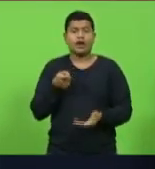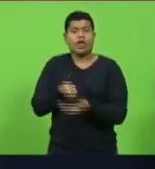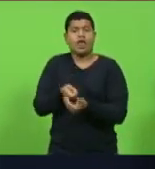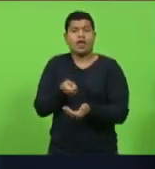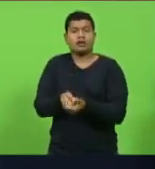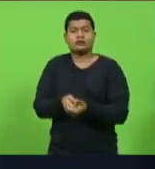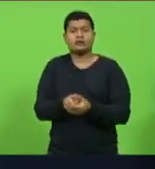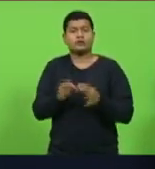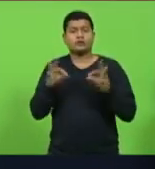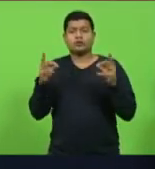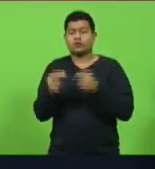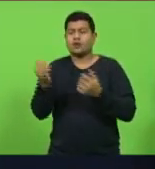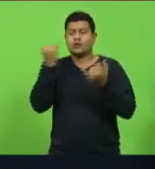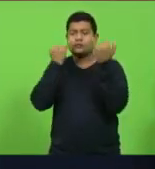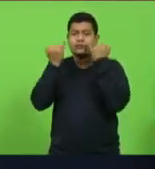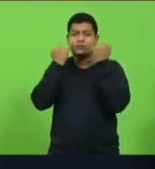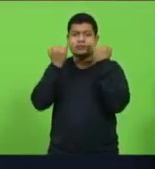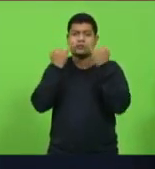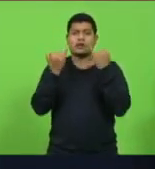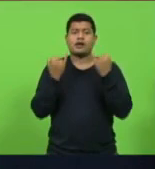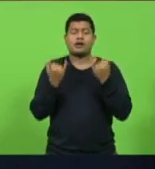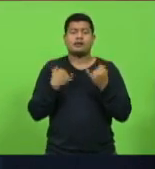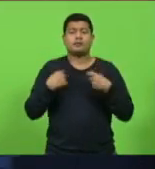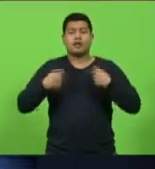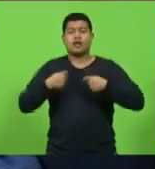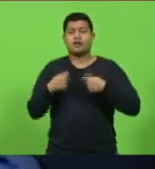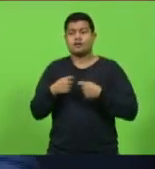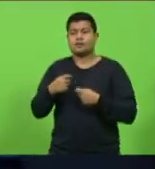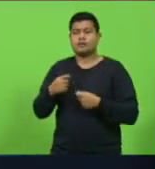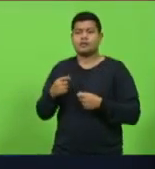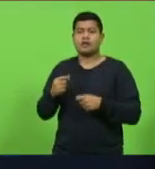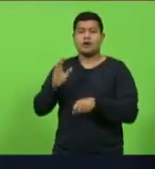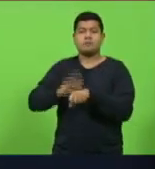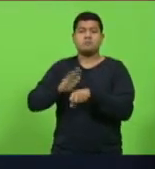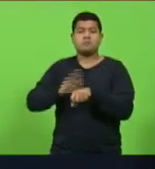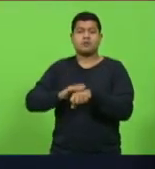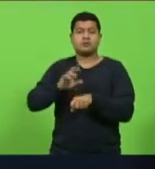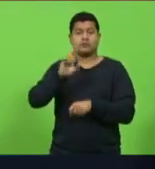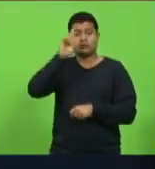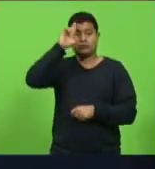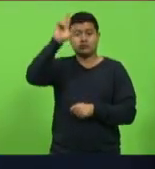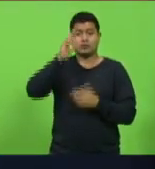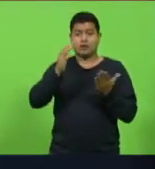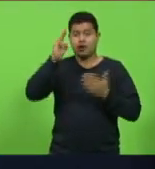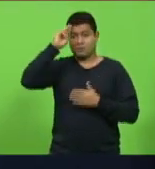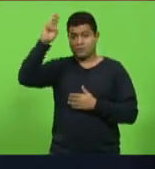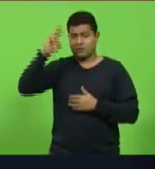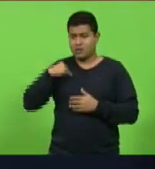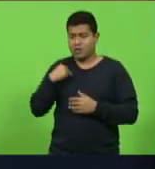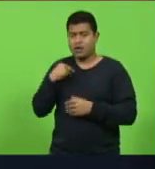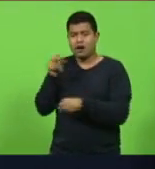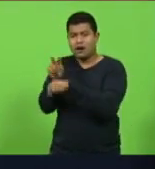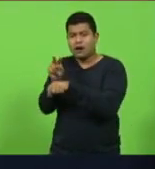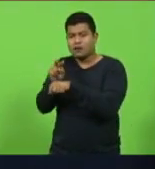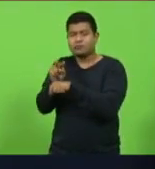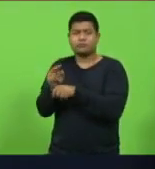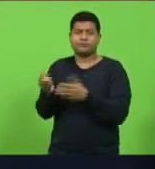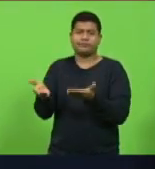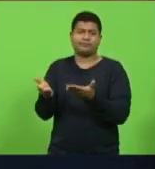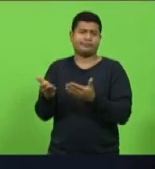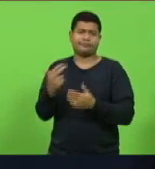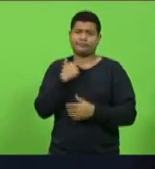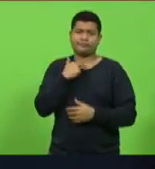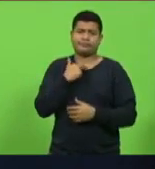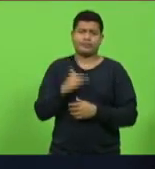que todas as informações sejam chegadas pelo chefe do Poder Executivo isso enviar inviabilizaria